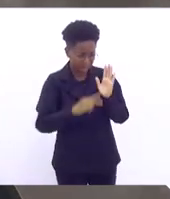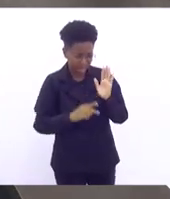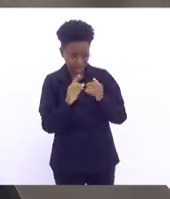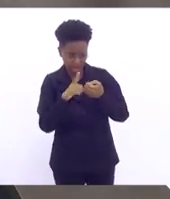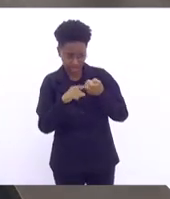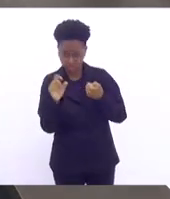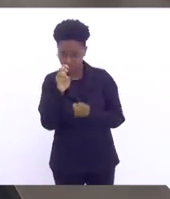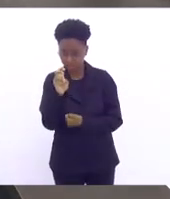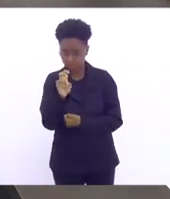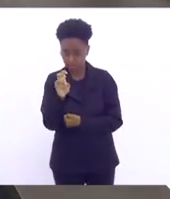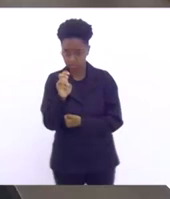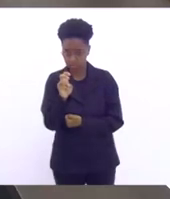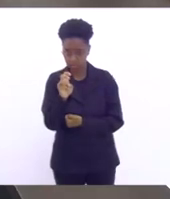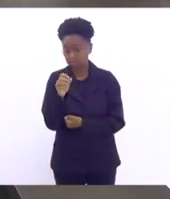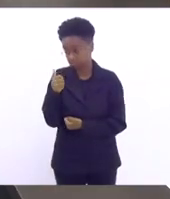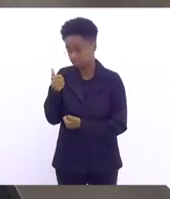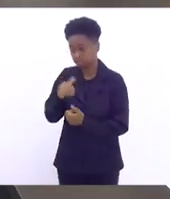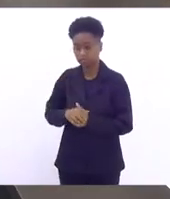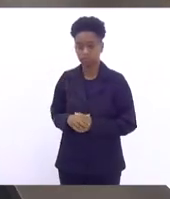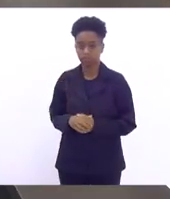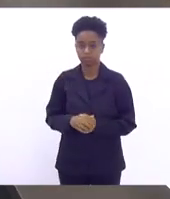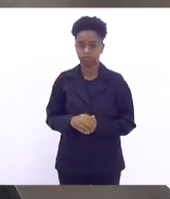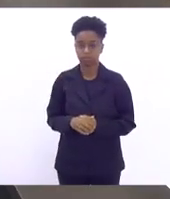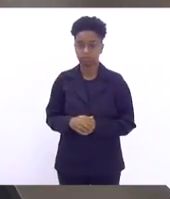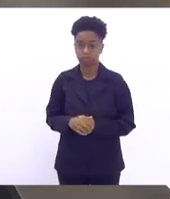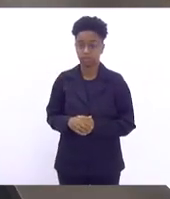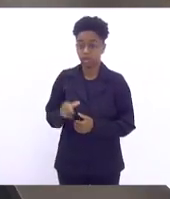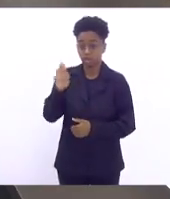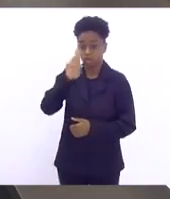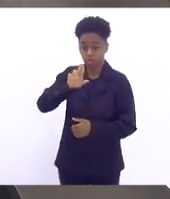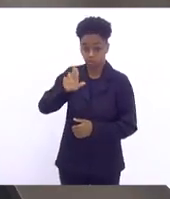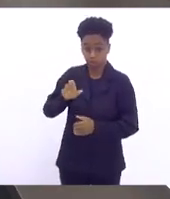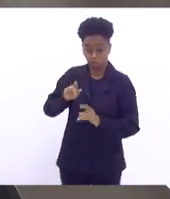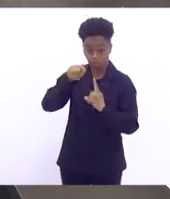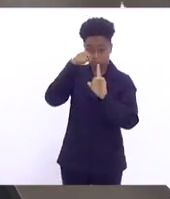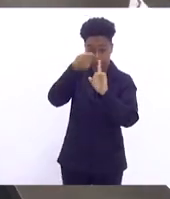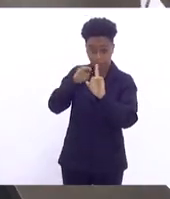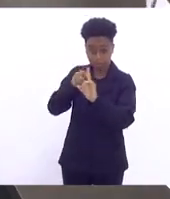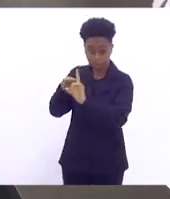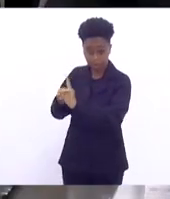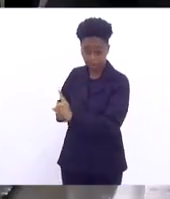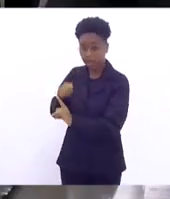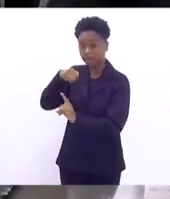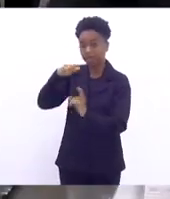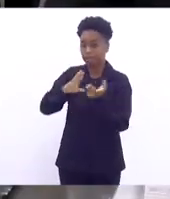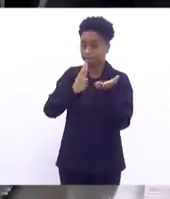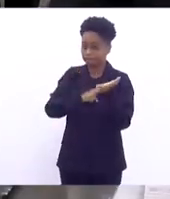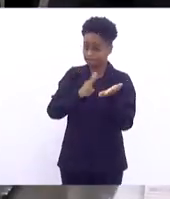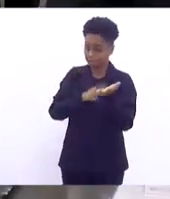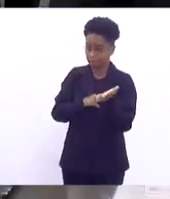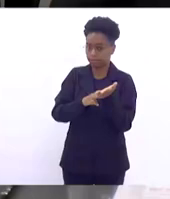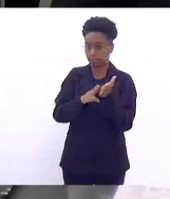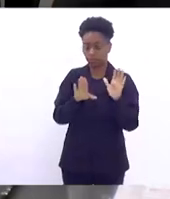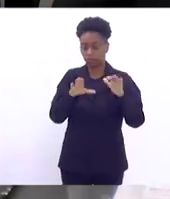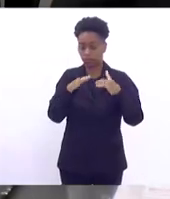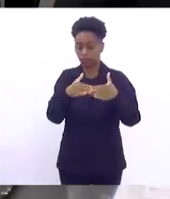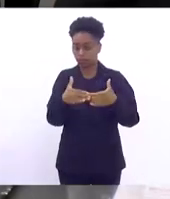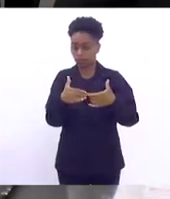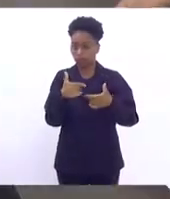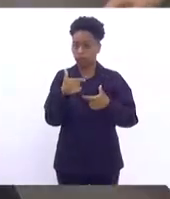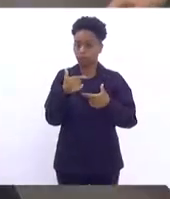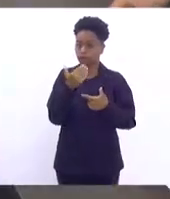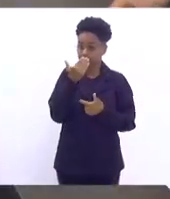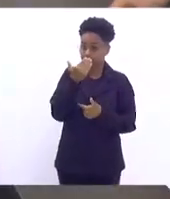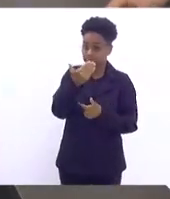quinto a nomeação dos membros da frente parlamentar será feita